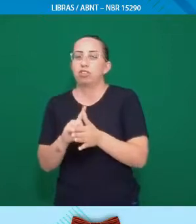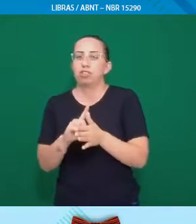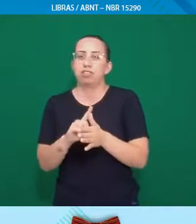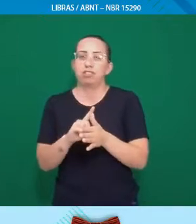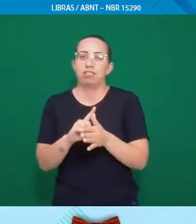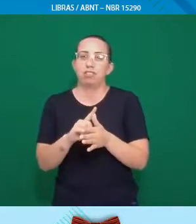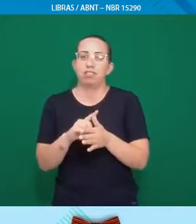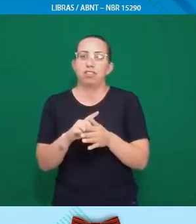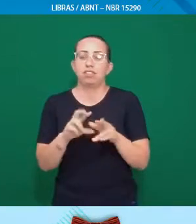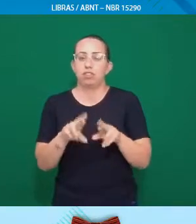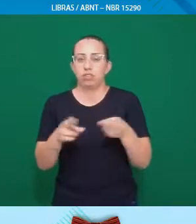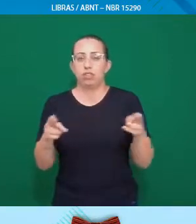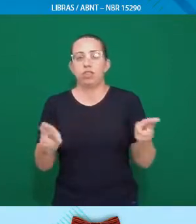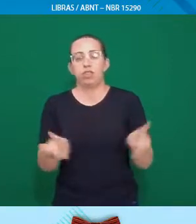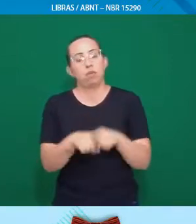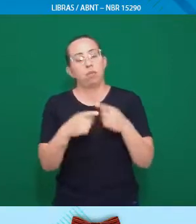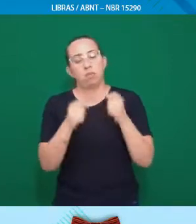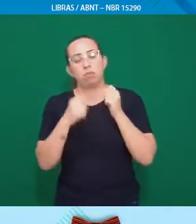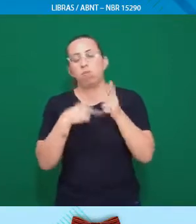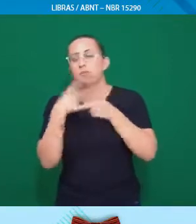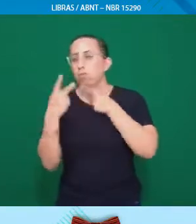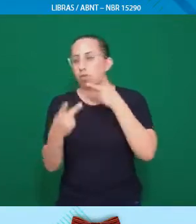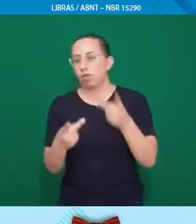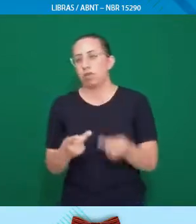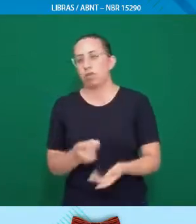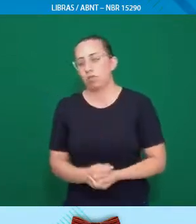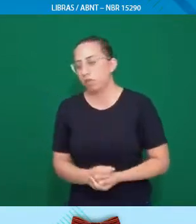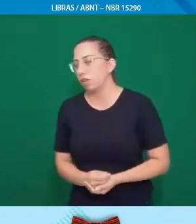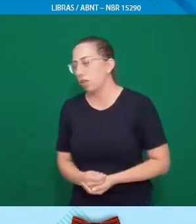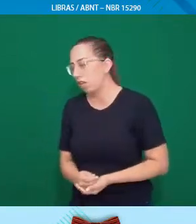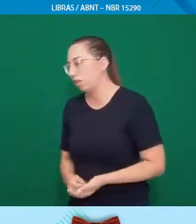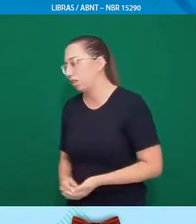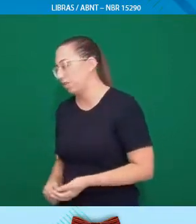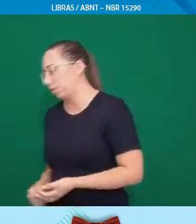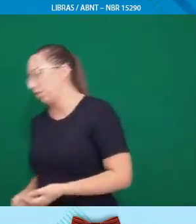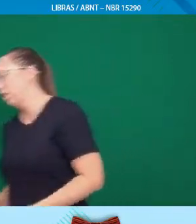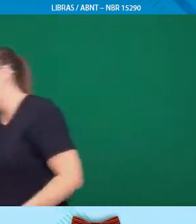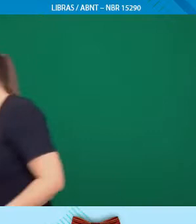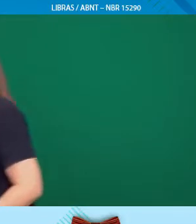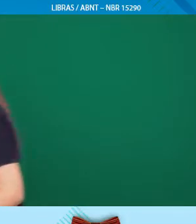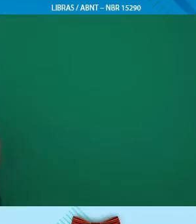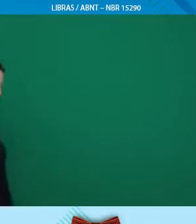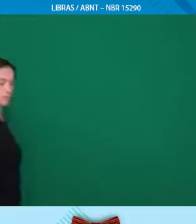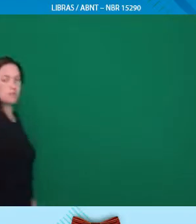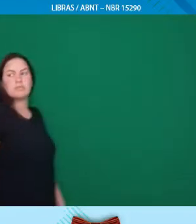lá e saborear não é uma isso aí né para Como assim que eu vontade para usar a tribuna